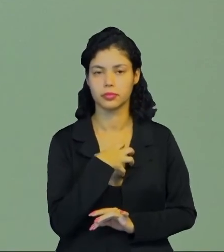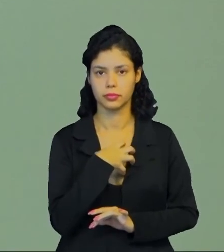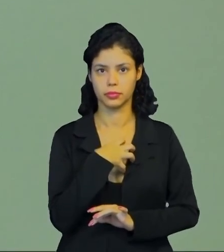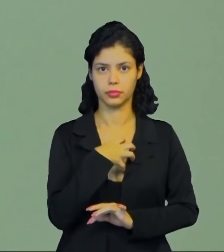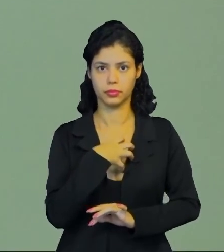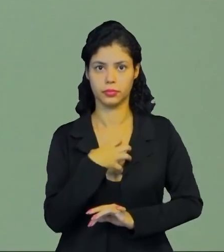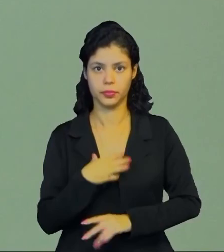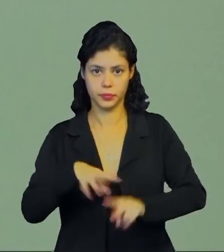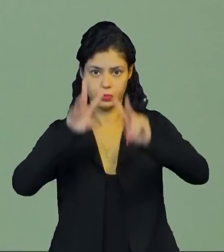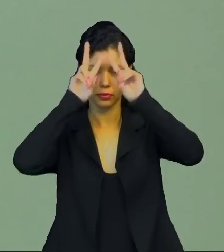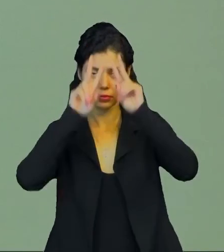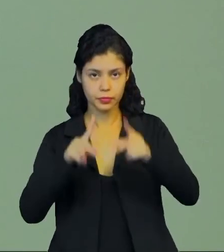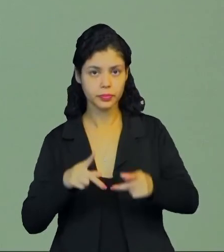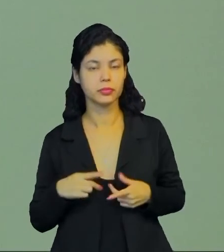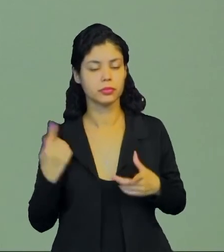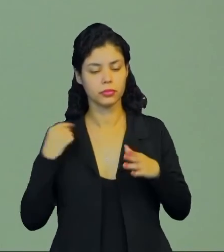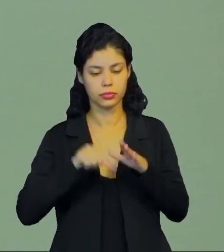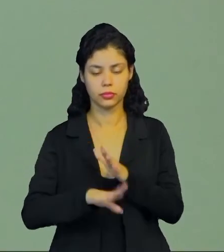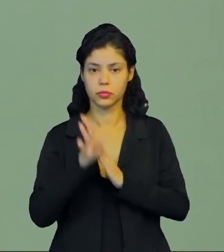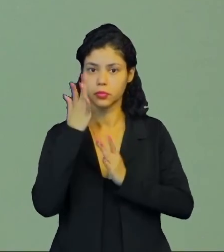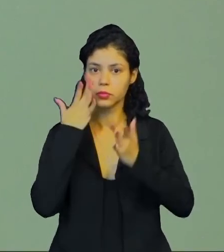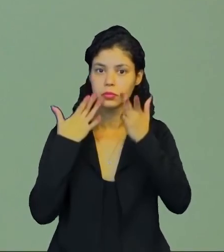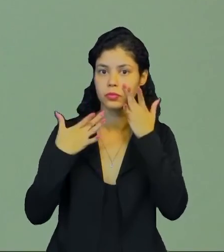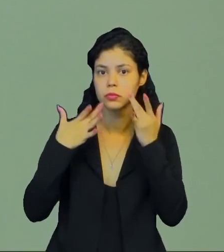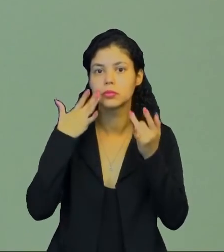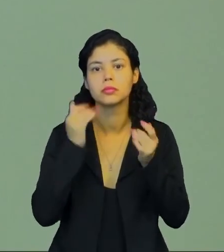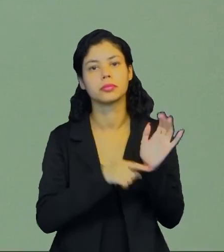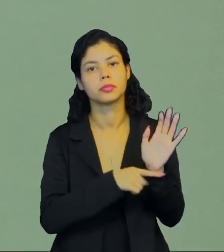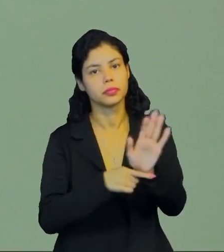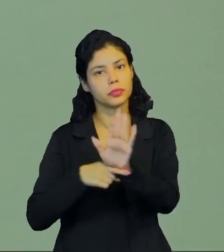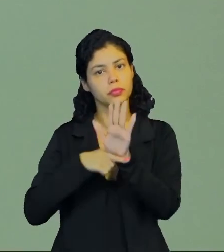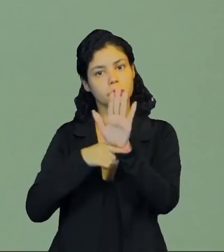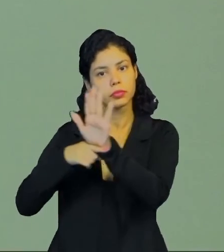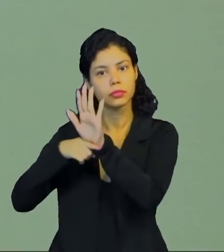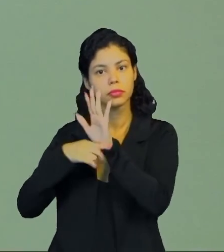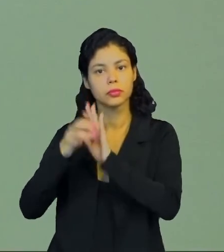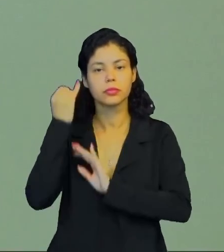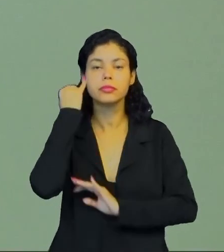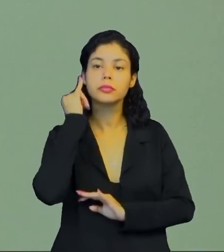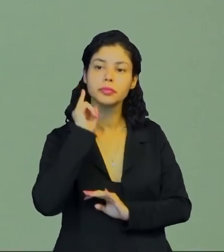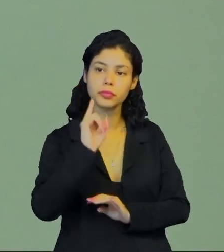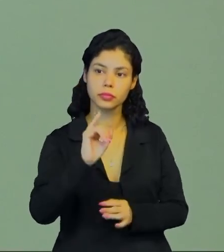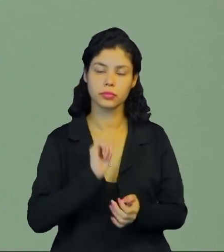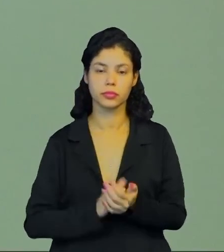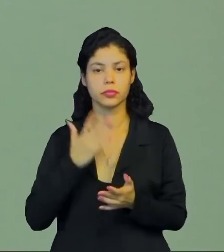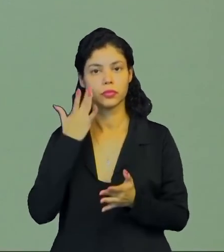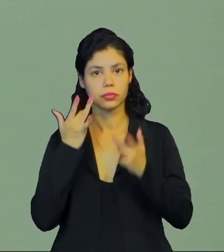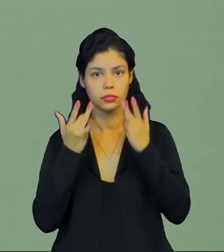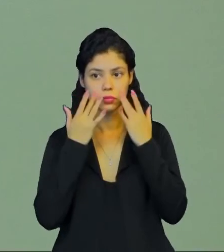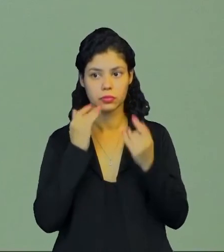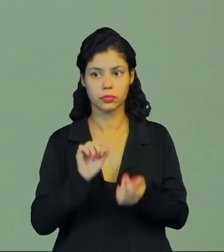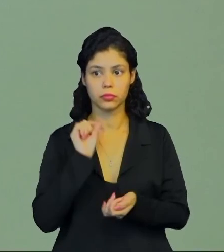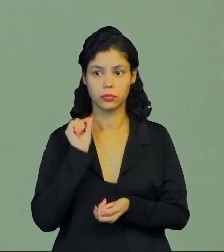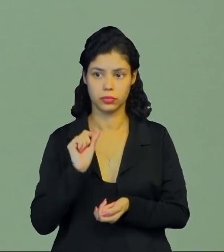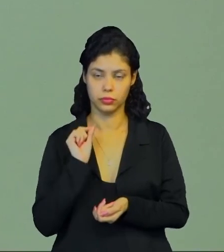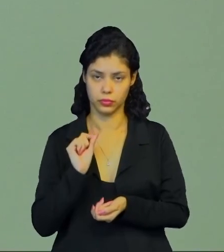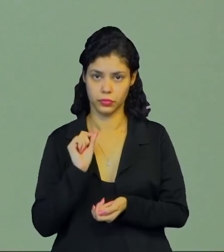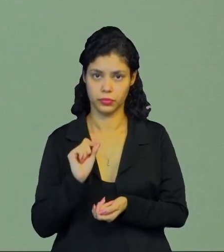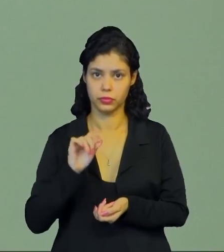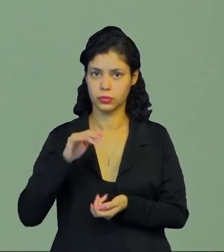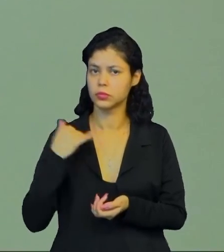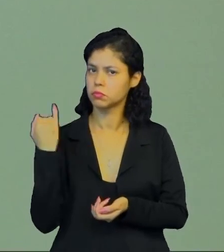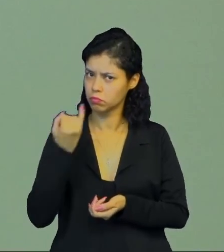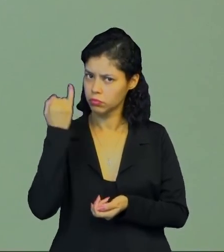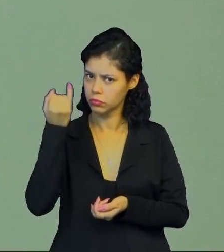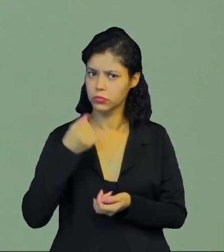sentimento humano para dentro do teatro, né? E assim trabalhando a ideia do teatro, de que o que